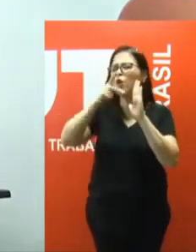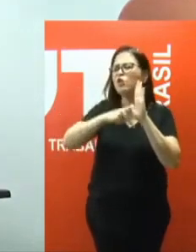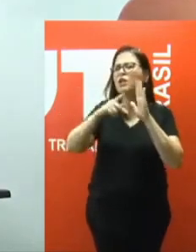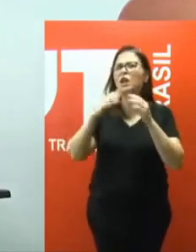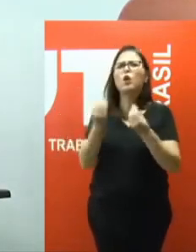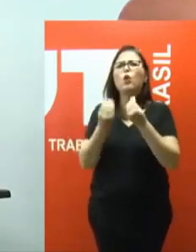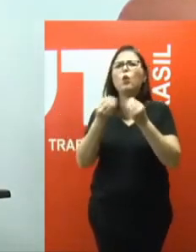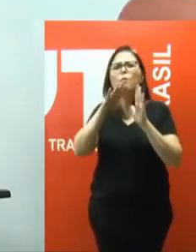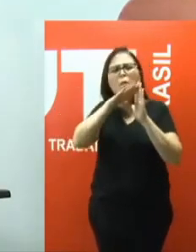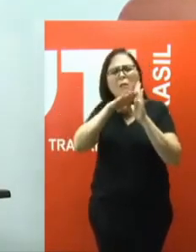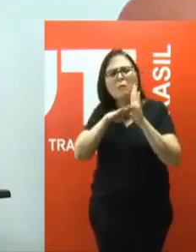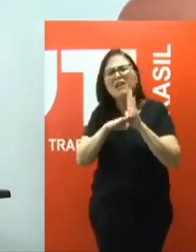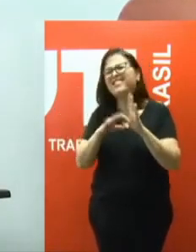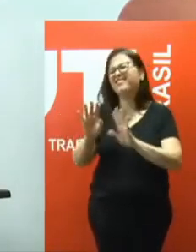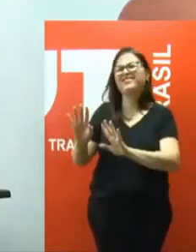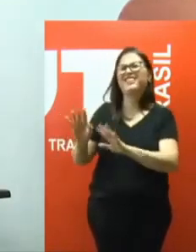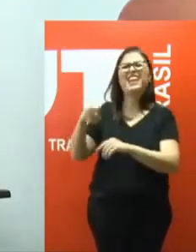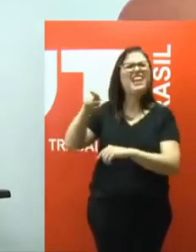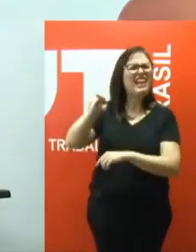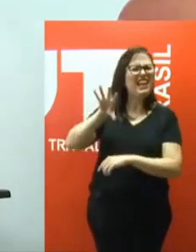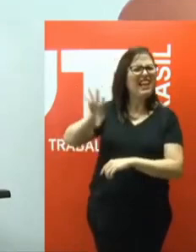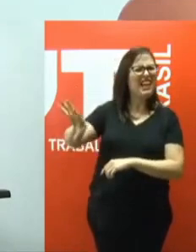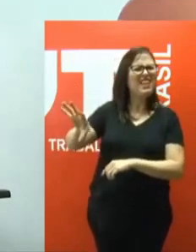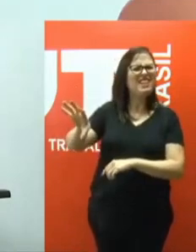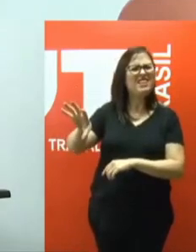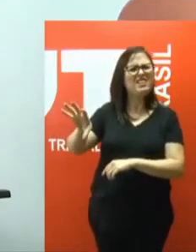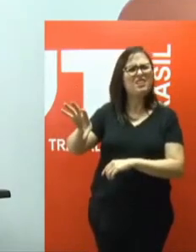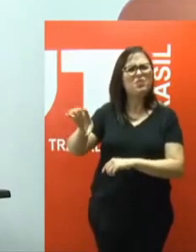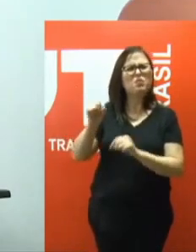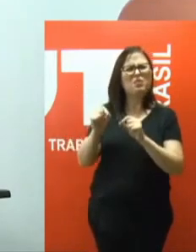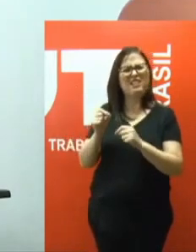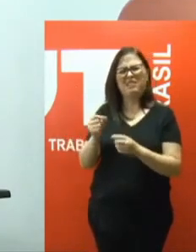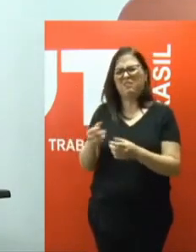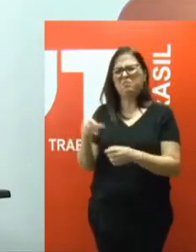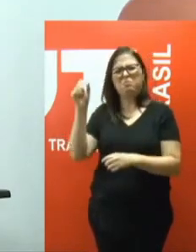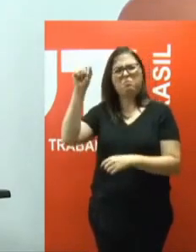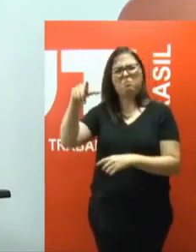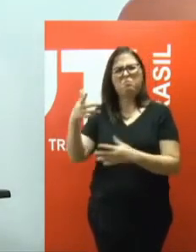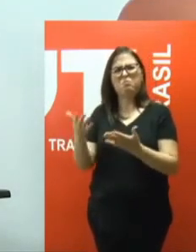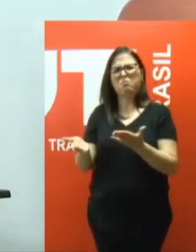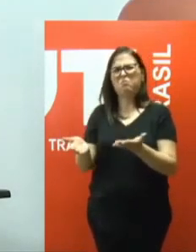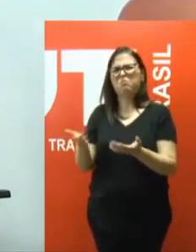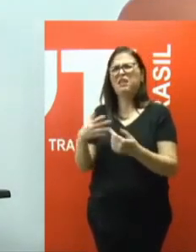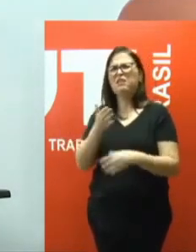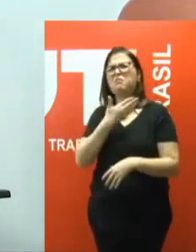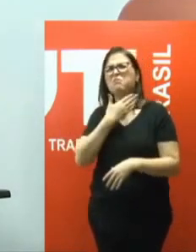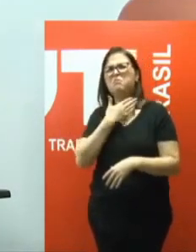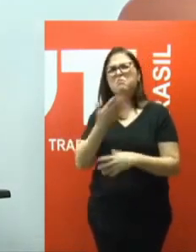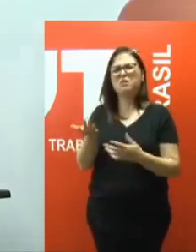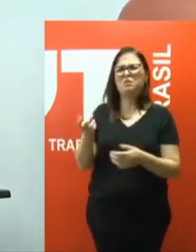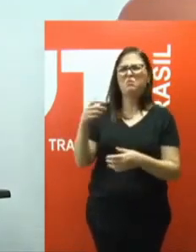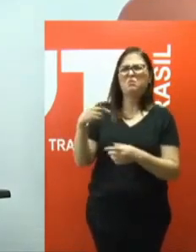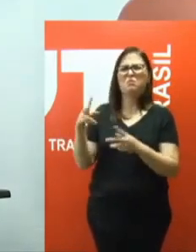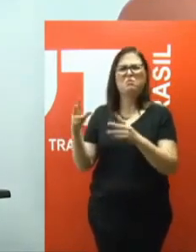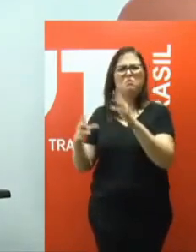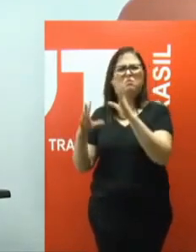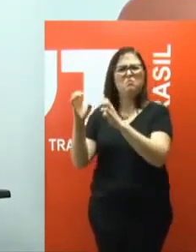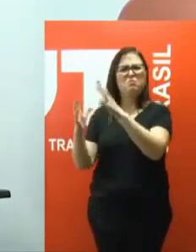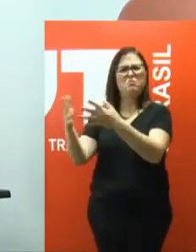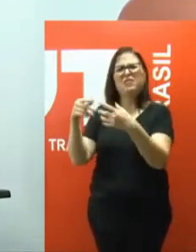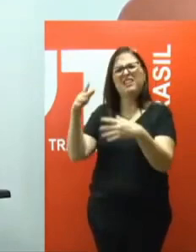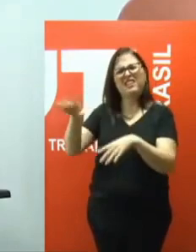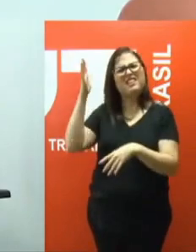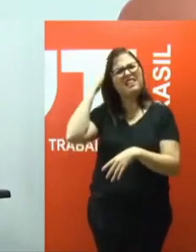ser. Vai ser baixaria, porque eles são assim, é o povo da baixaria. E nós, né, nos desafiamos a organizar 50